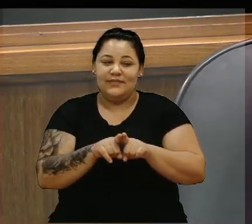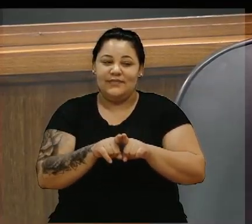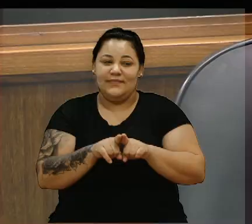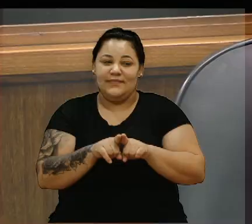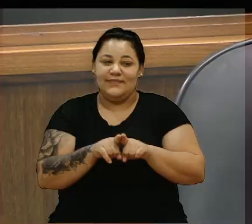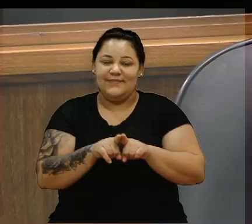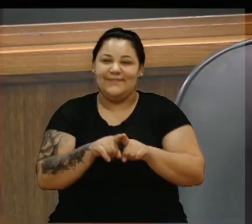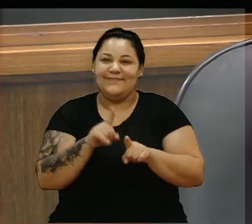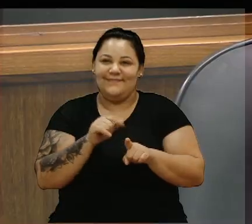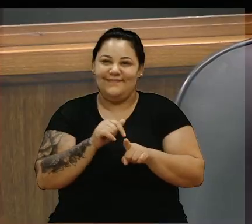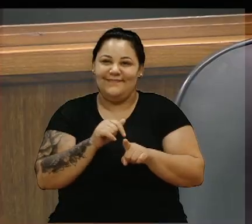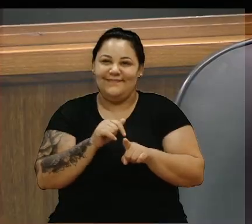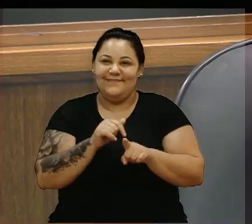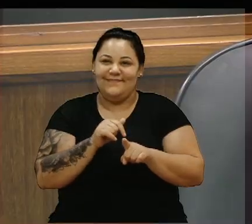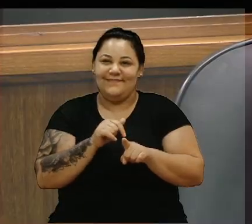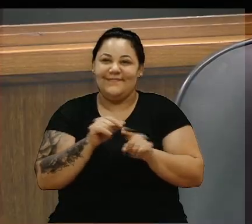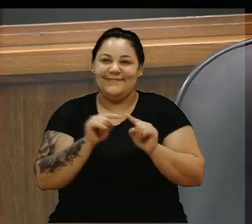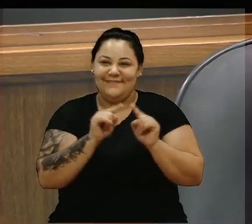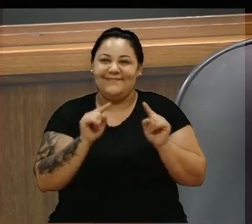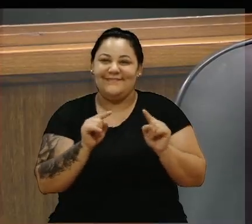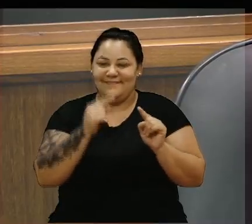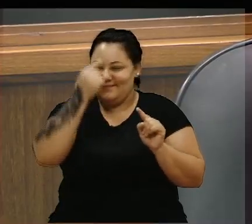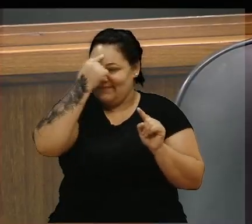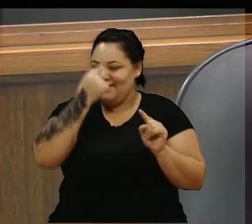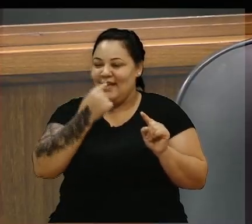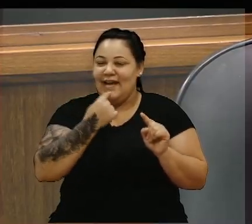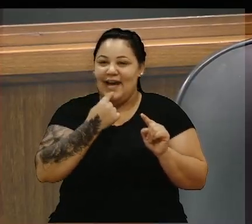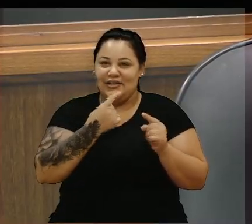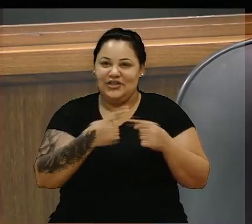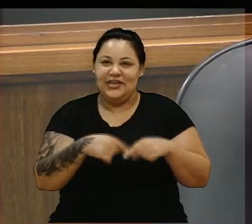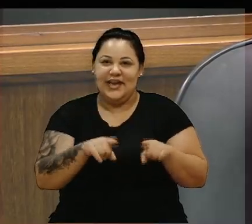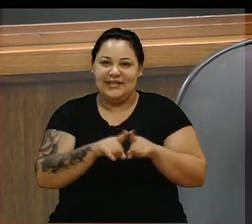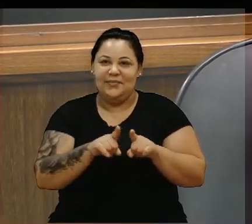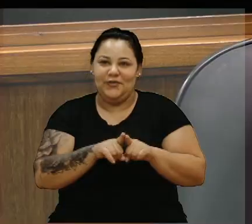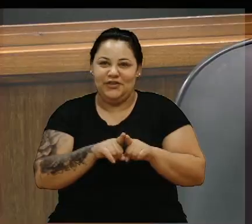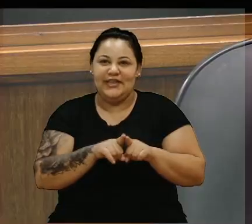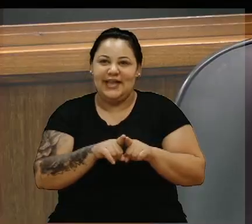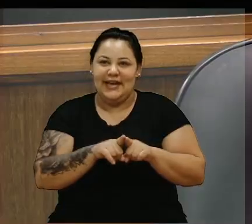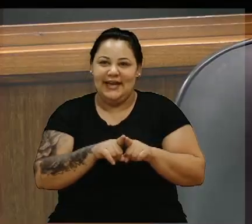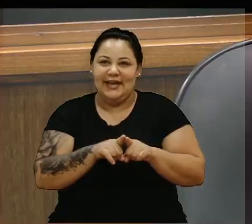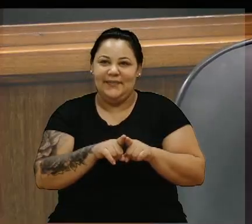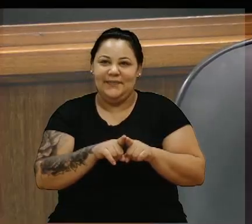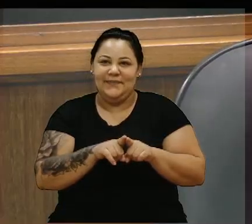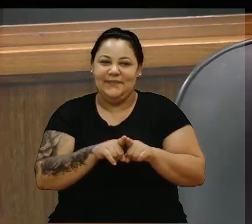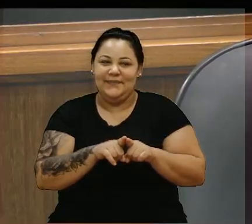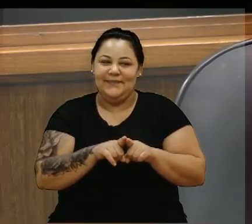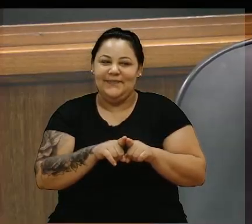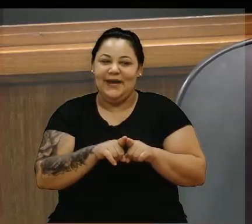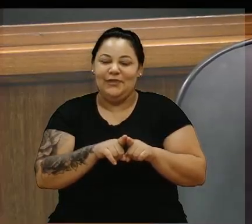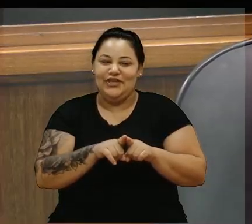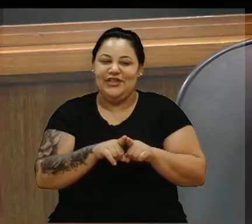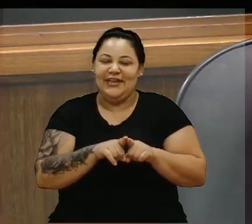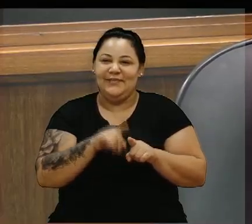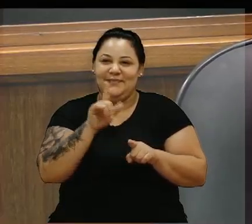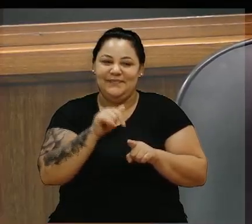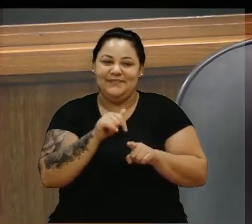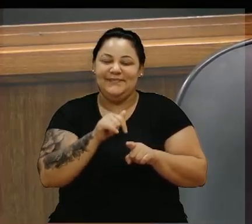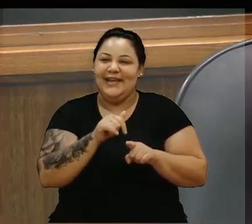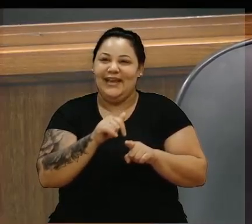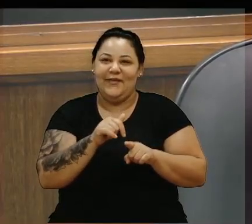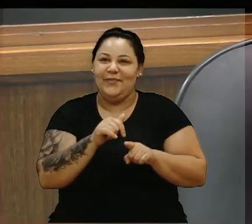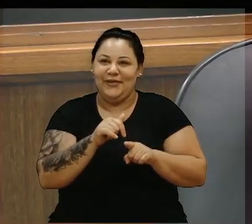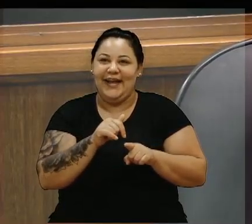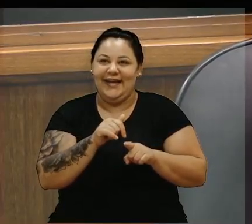muitas vezes aqui, mas é que o caráter se forma até os 6 anos. E a gente vê tanta gente com desvio de caráter, o que mostra